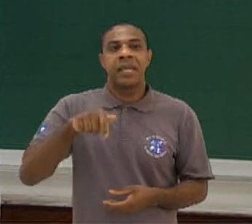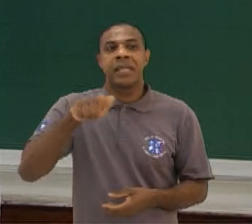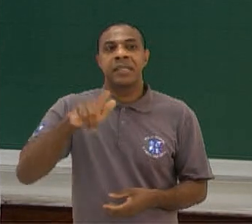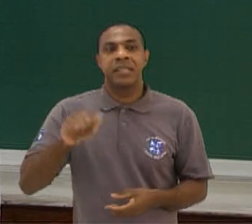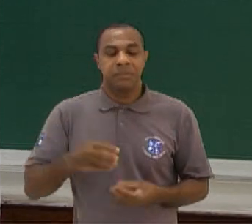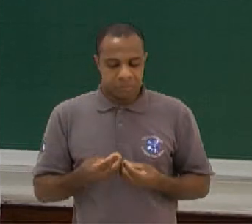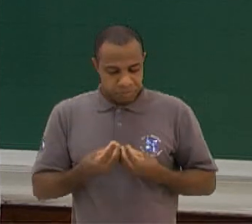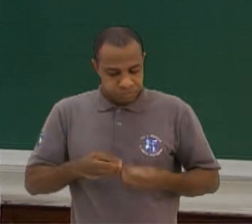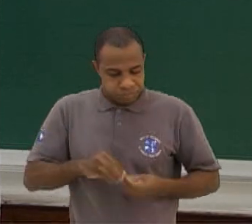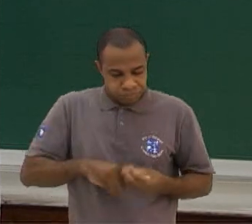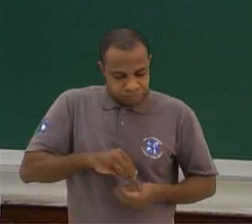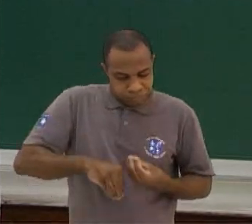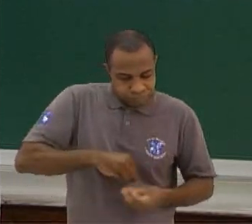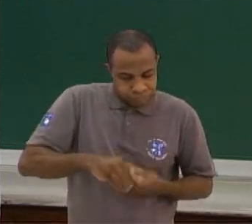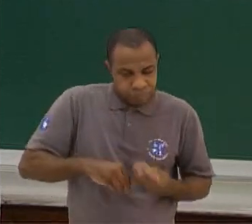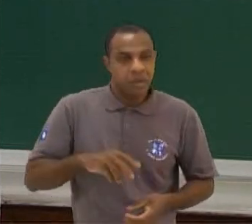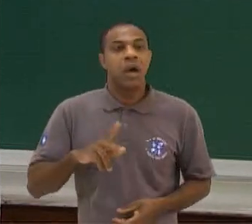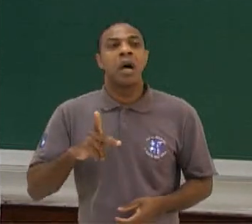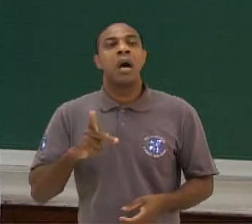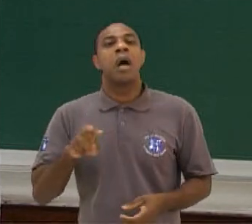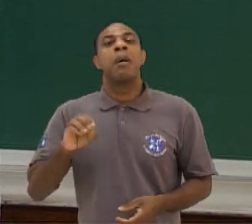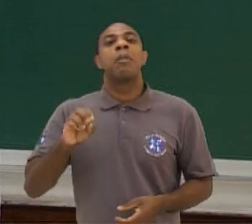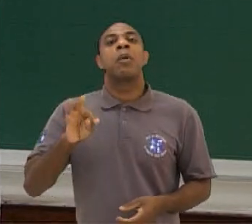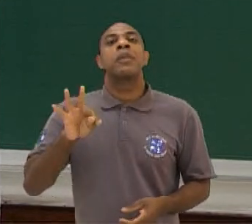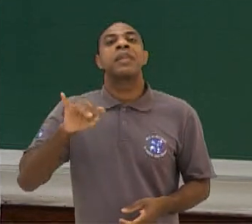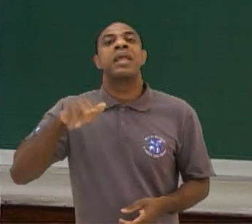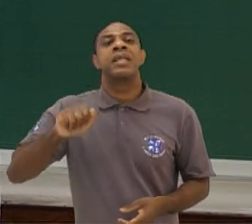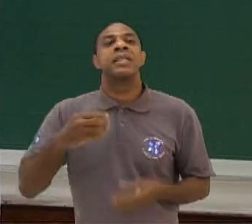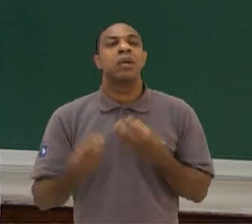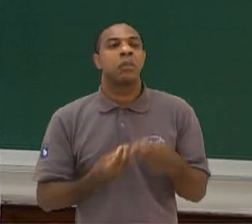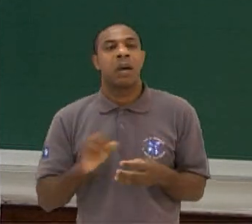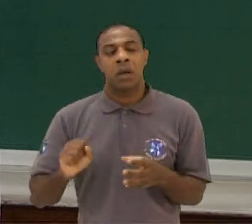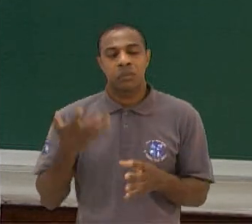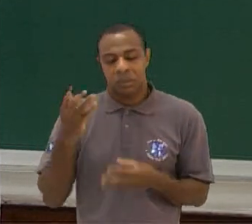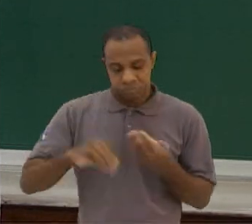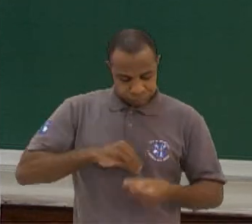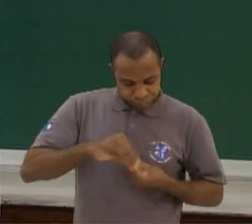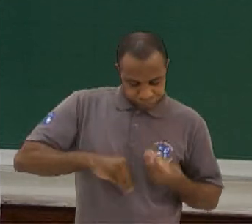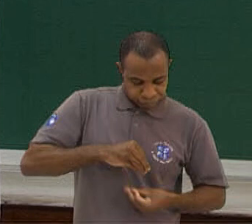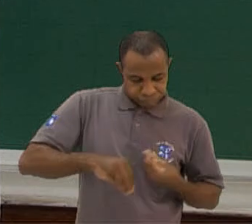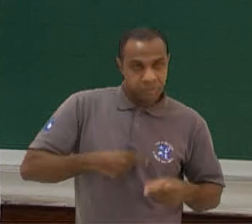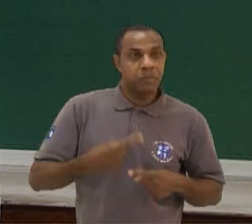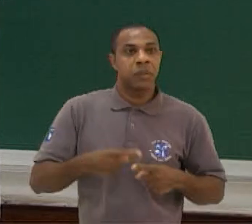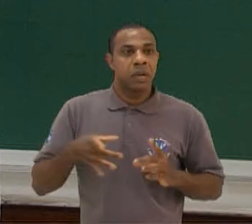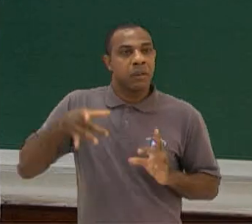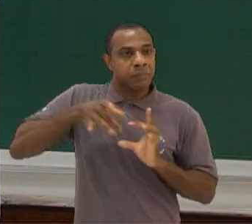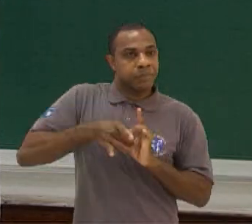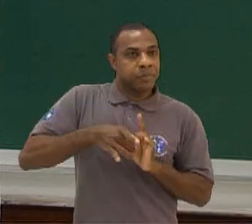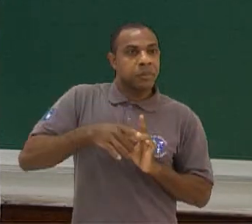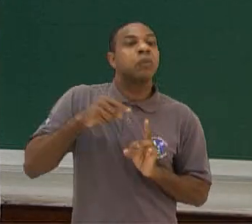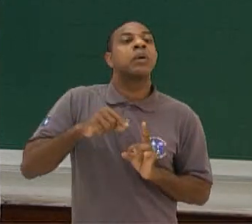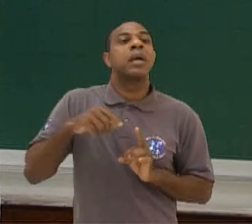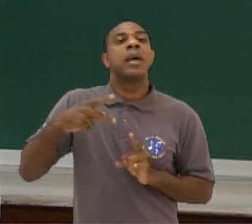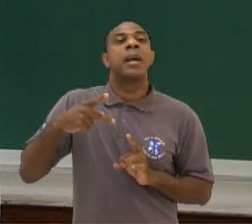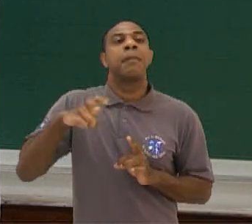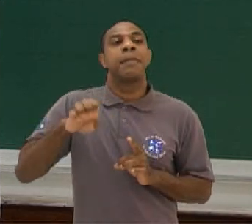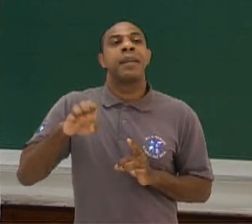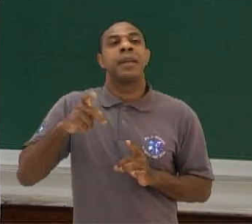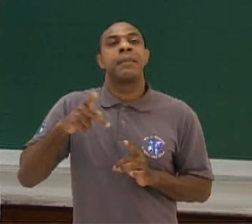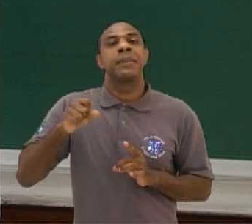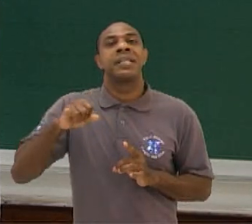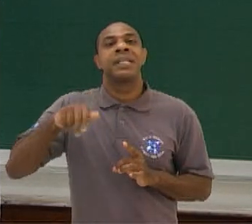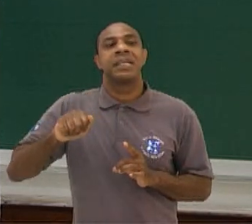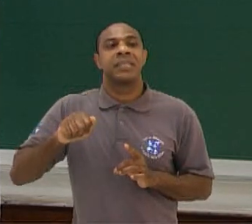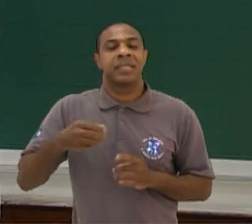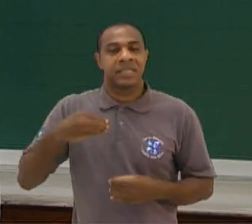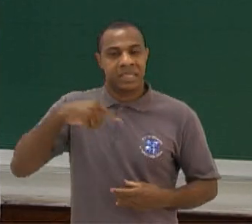de proteína. Tá? Então, a degradação de proteínas acontece devido à ação da pepsina no estômago. Agora, aquele bolo